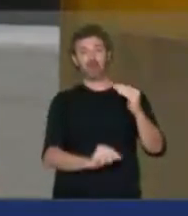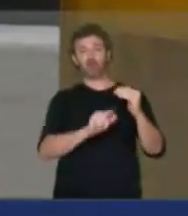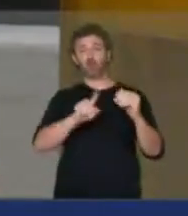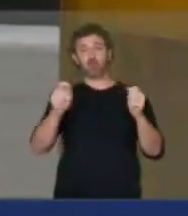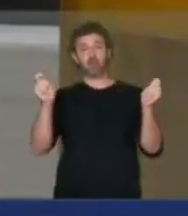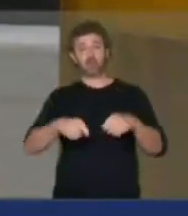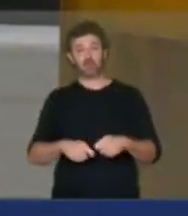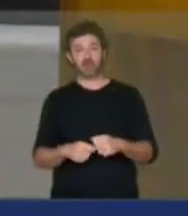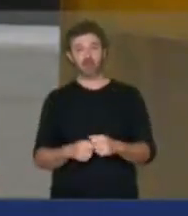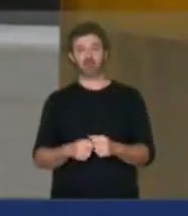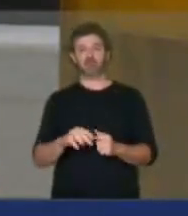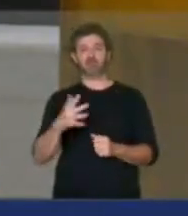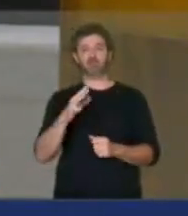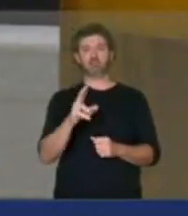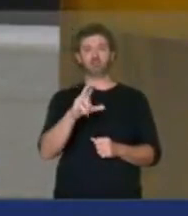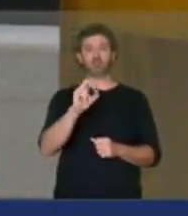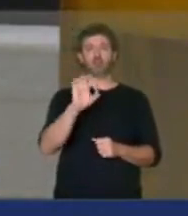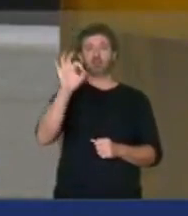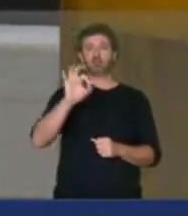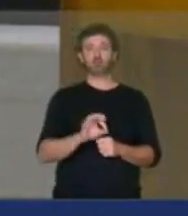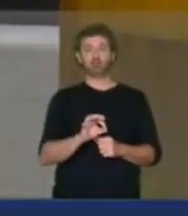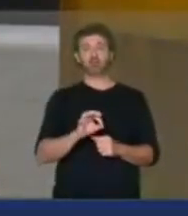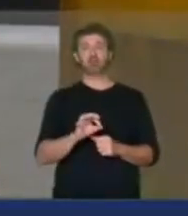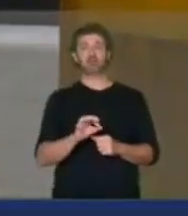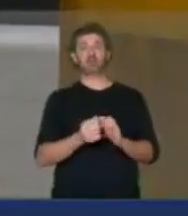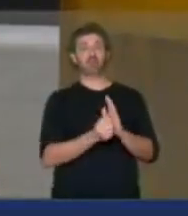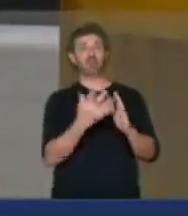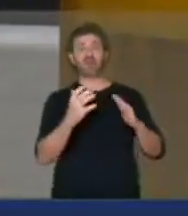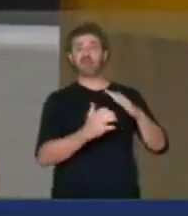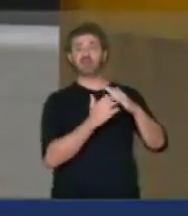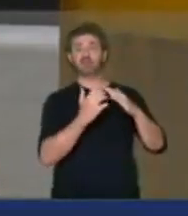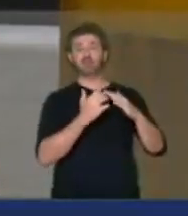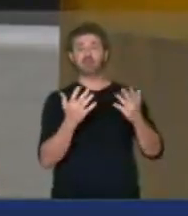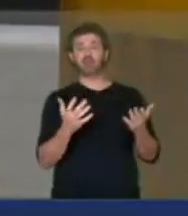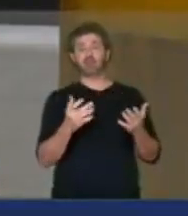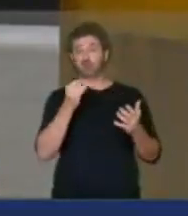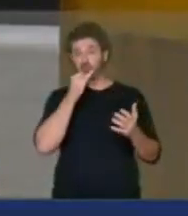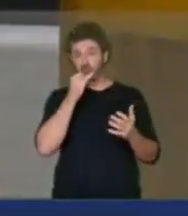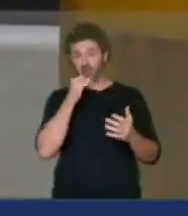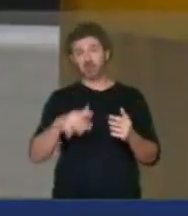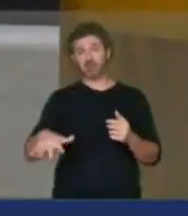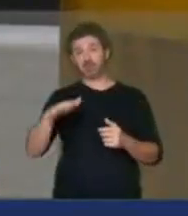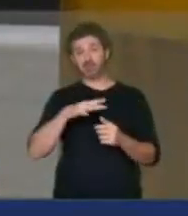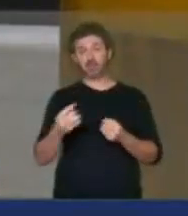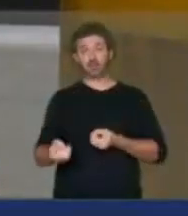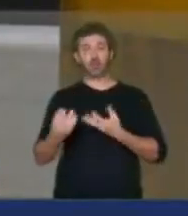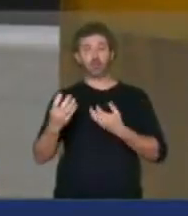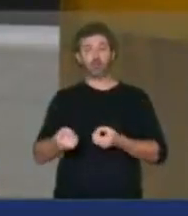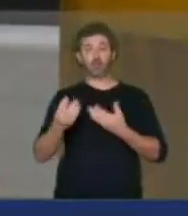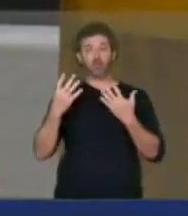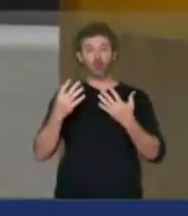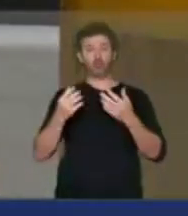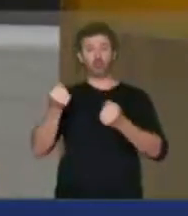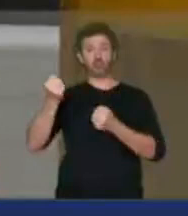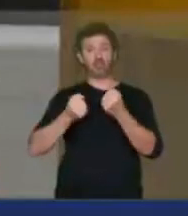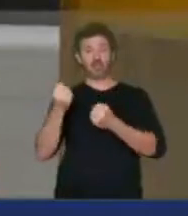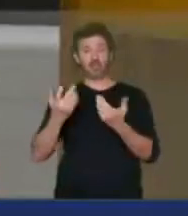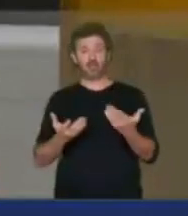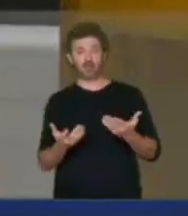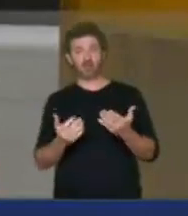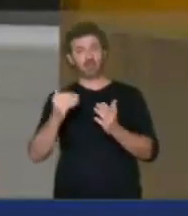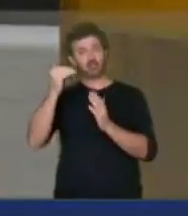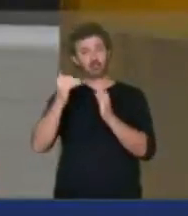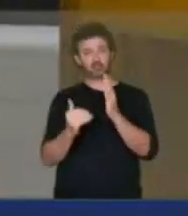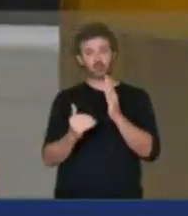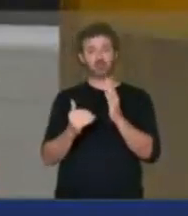que pode, em cerca de 50% em inúmeras empresas, por exemplo, do ramo de produção